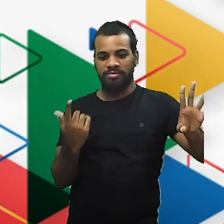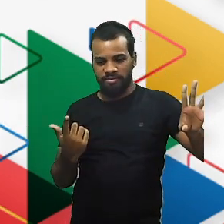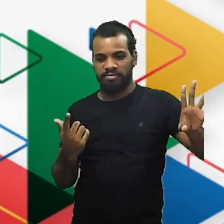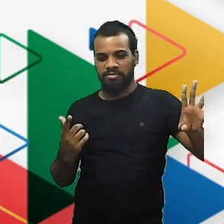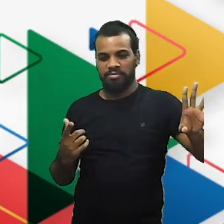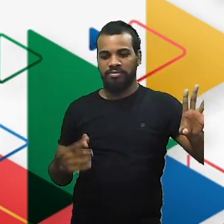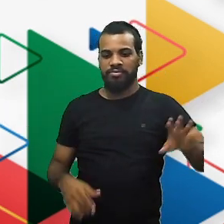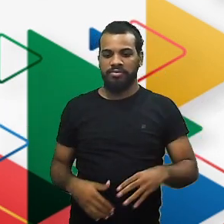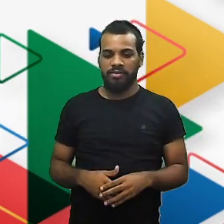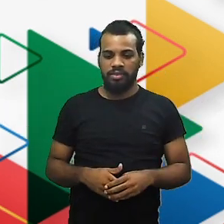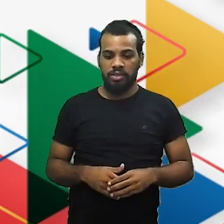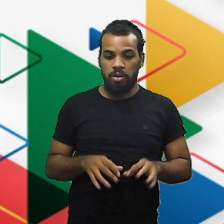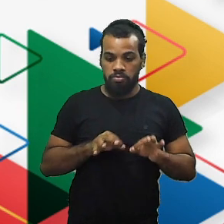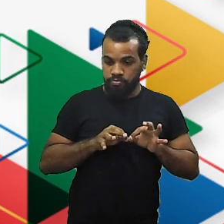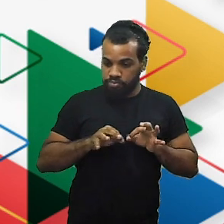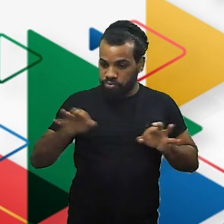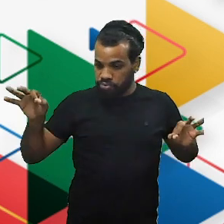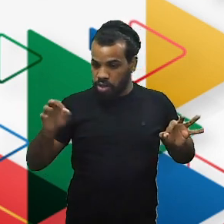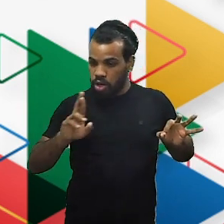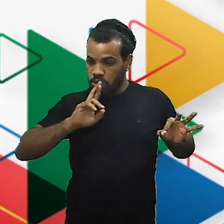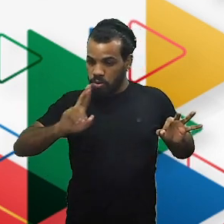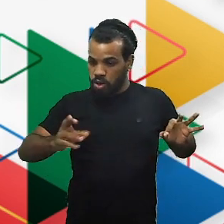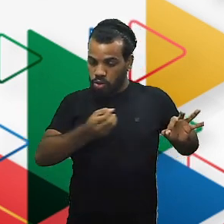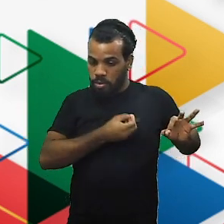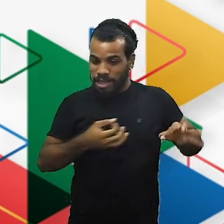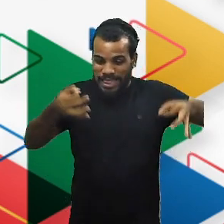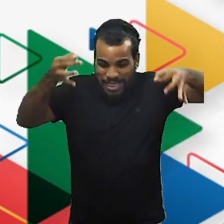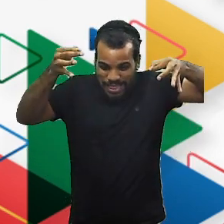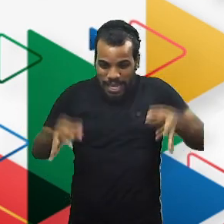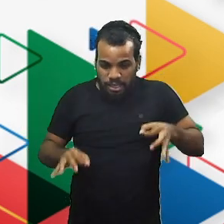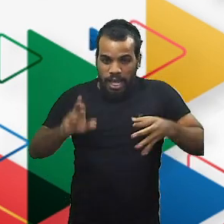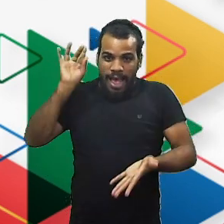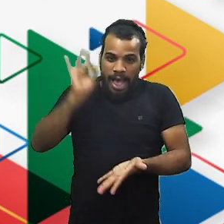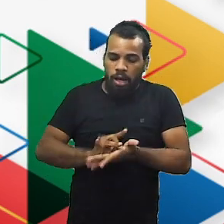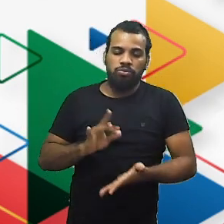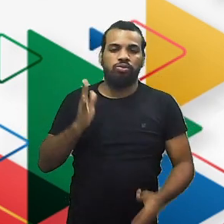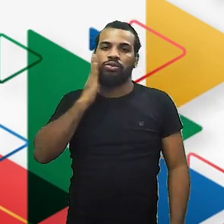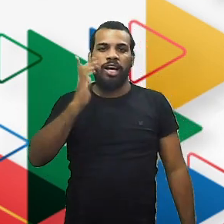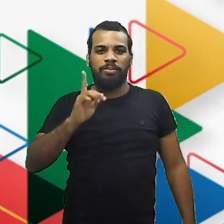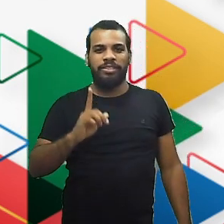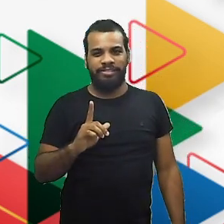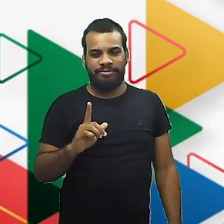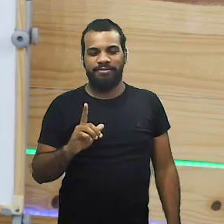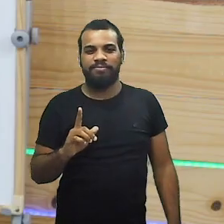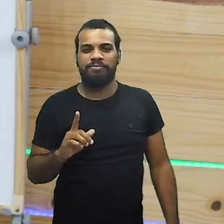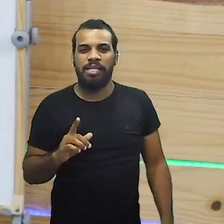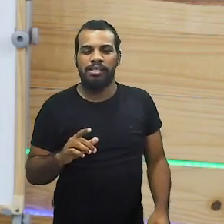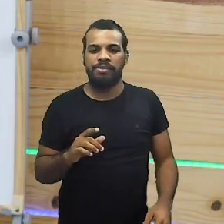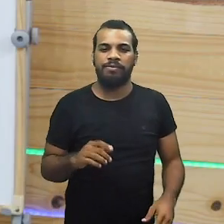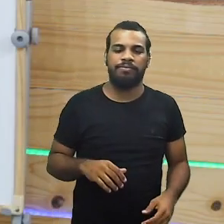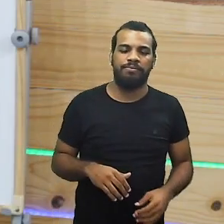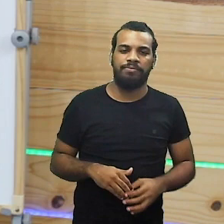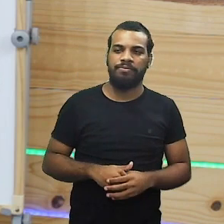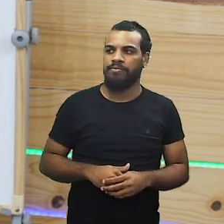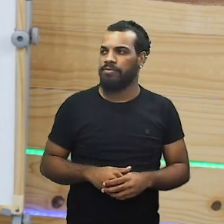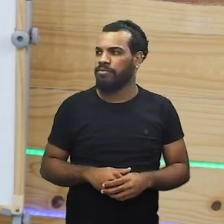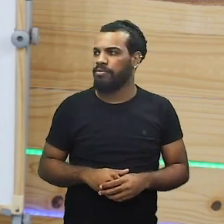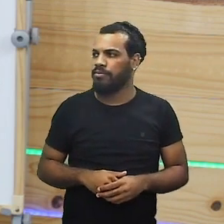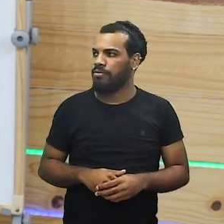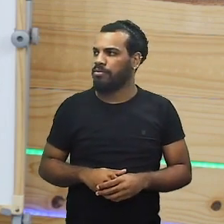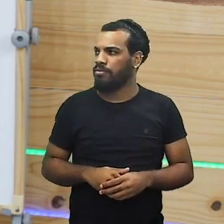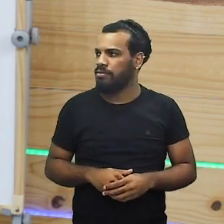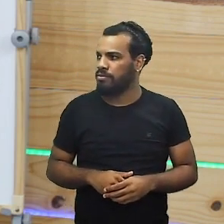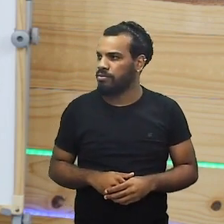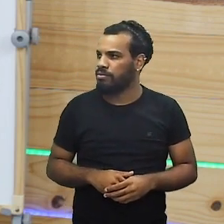gente não tem a exatidão da aproximação real, tá bom? Então, galera, conta para mim. Matemática é